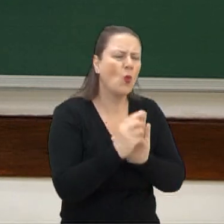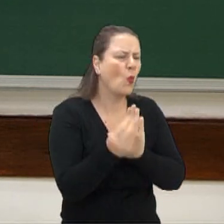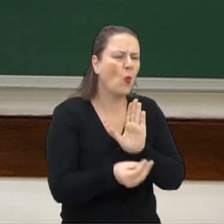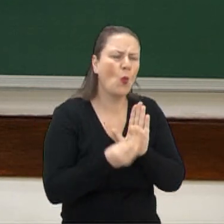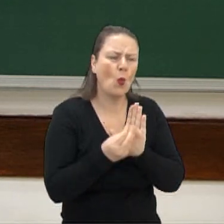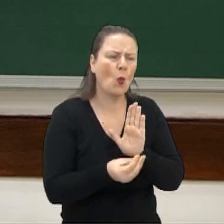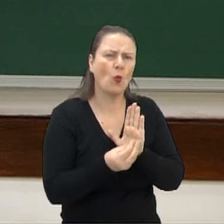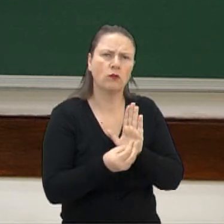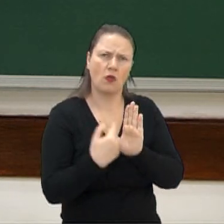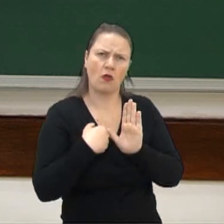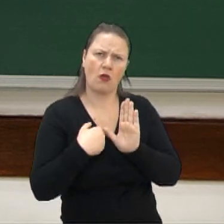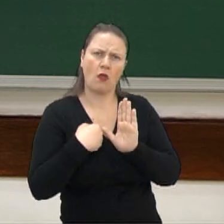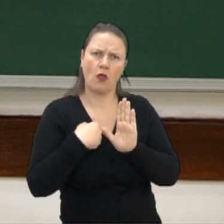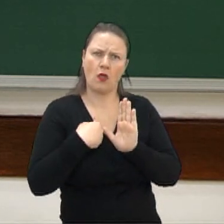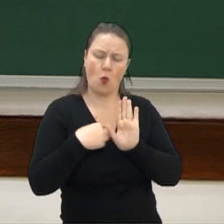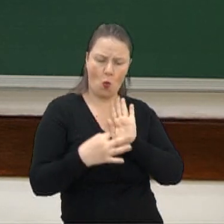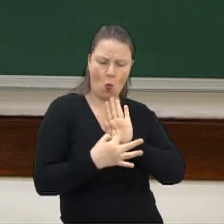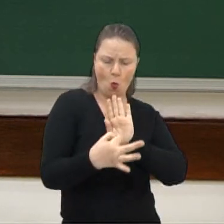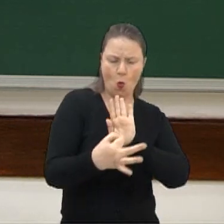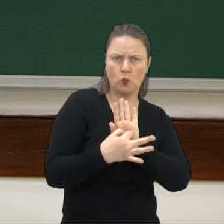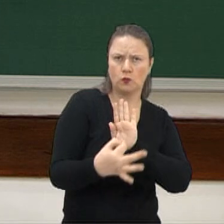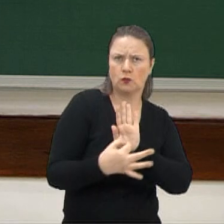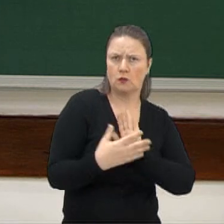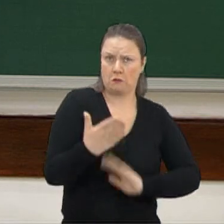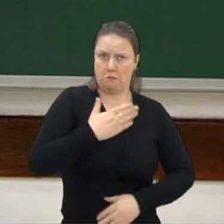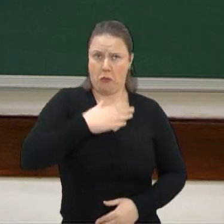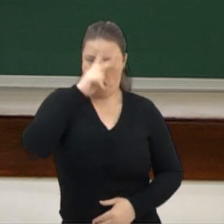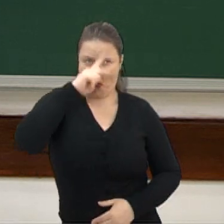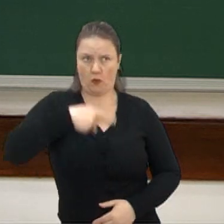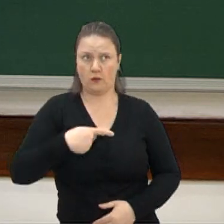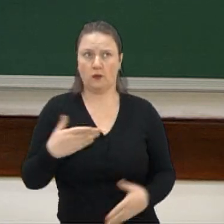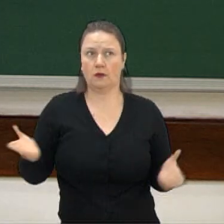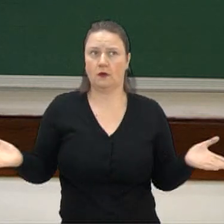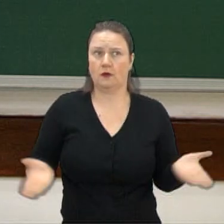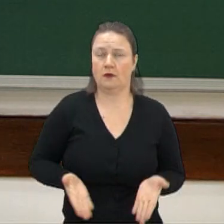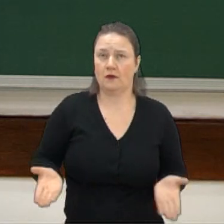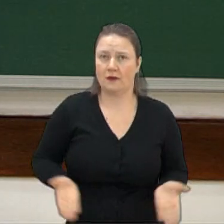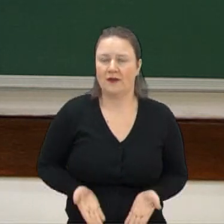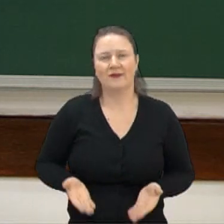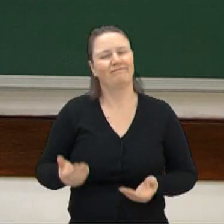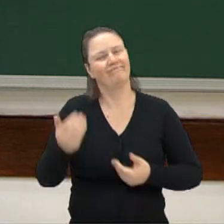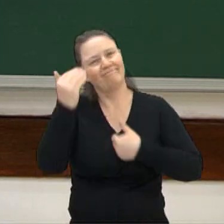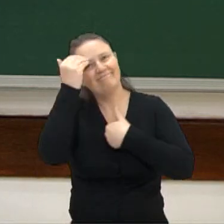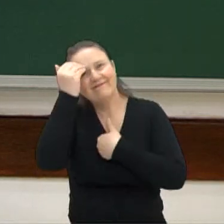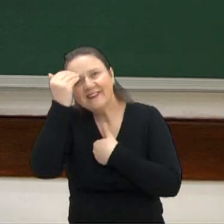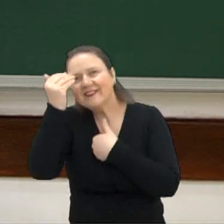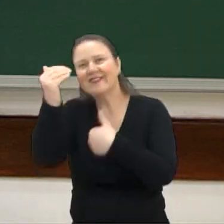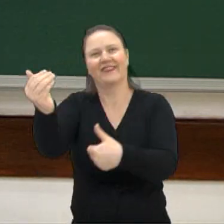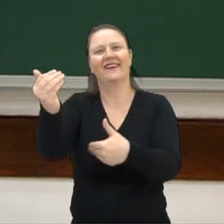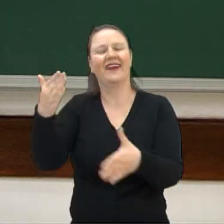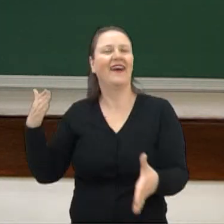que eu estou me portando como leitor. Deixo para vocês, muito obrigado